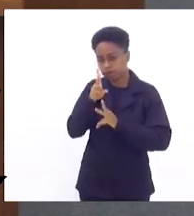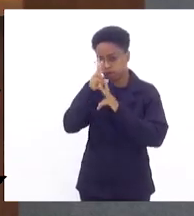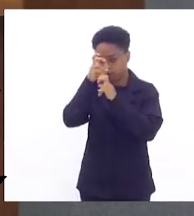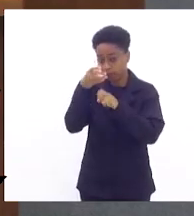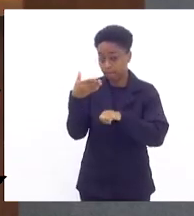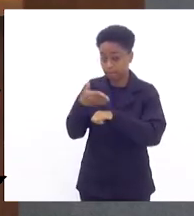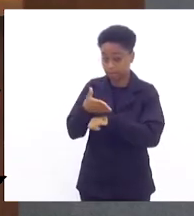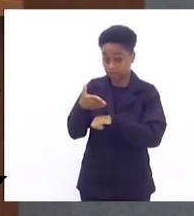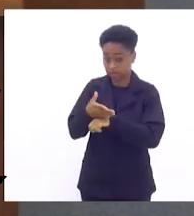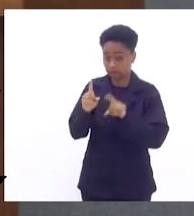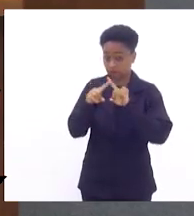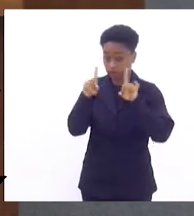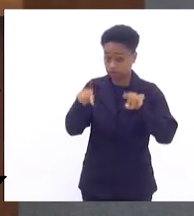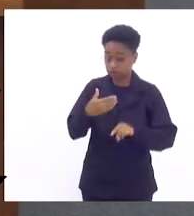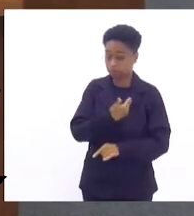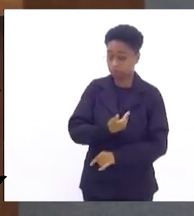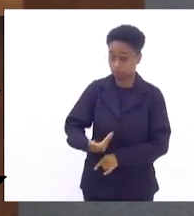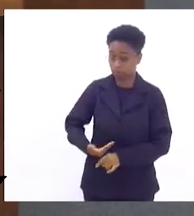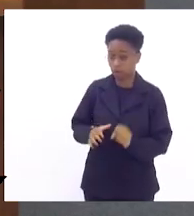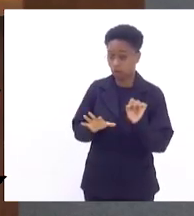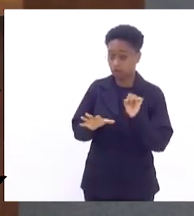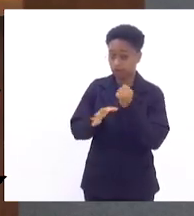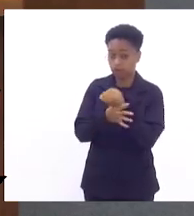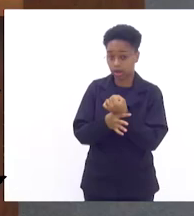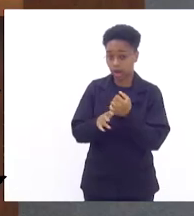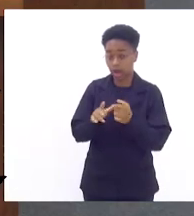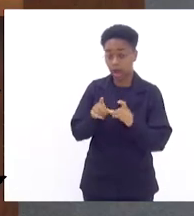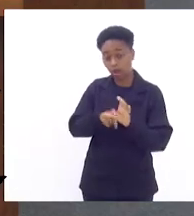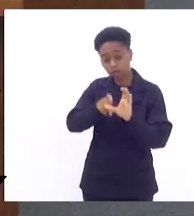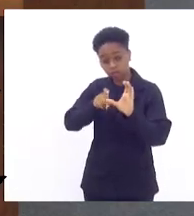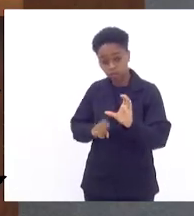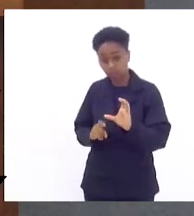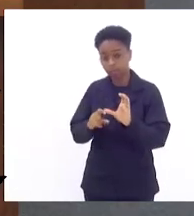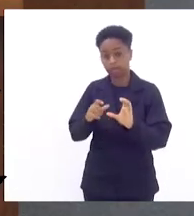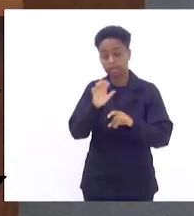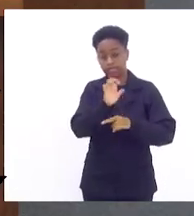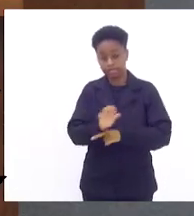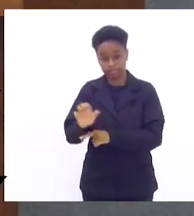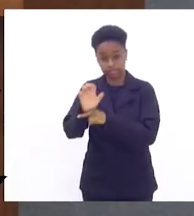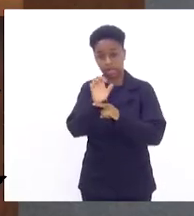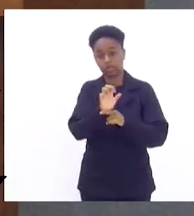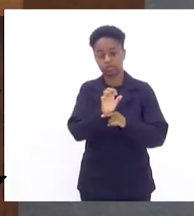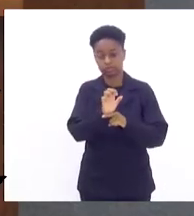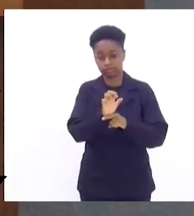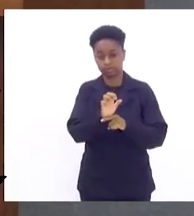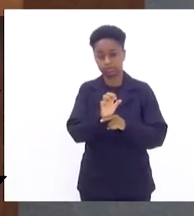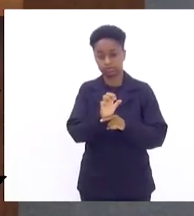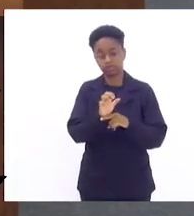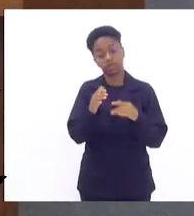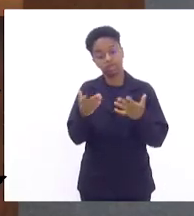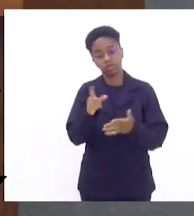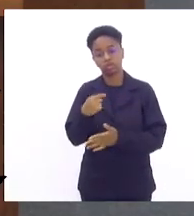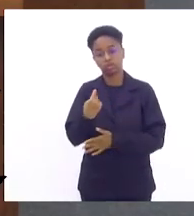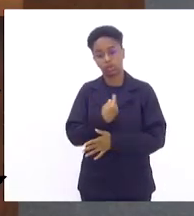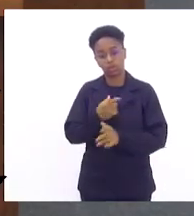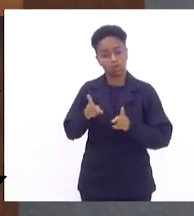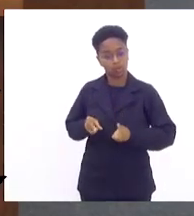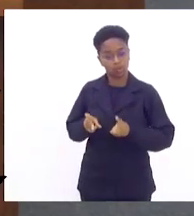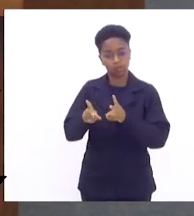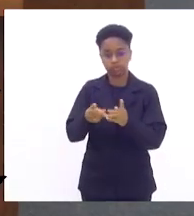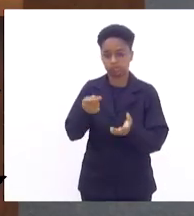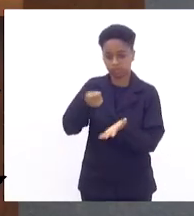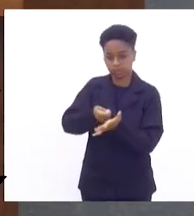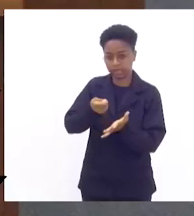servidores públicos, para garantir a autonomia do papel de Estado de regulação. E isso nós vamos continuar